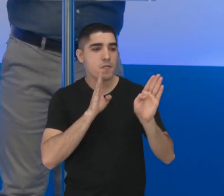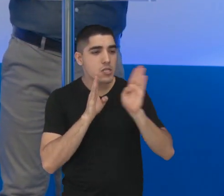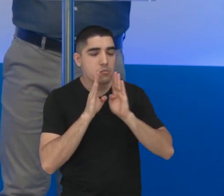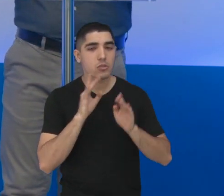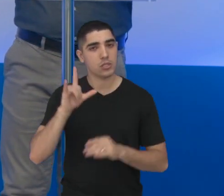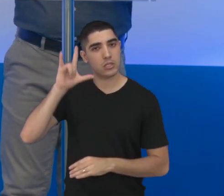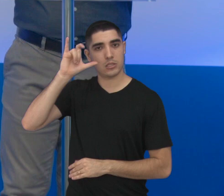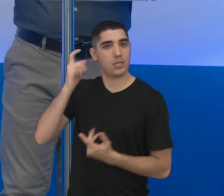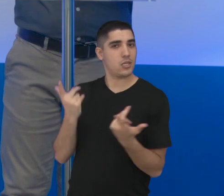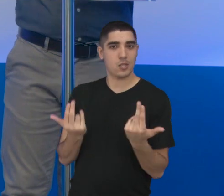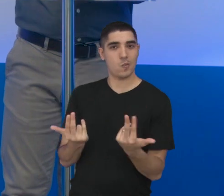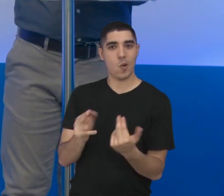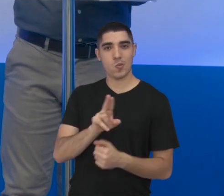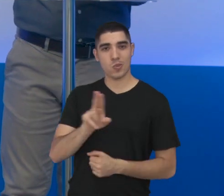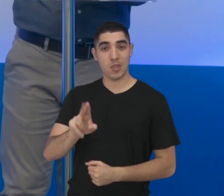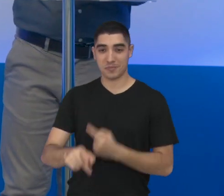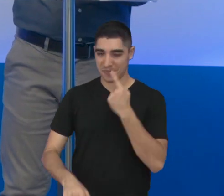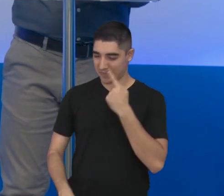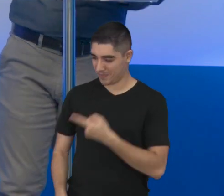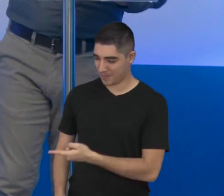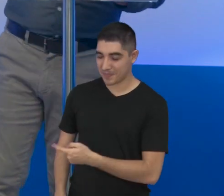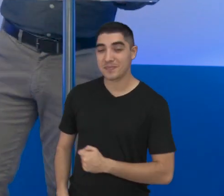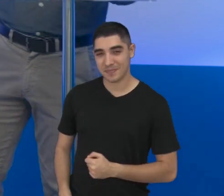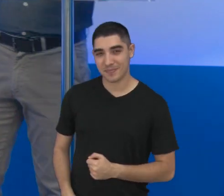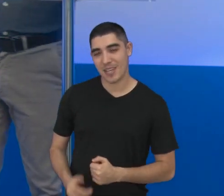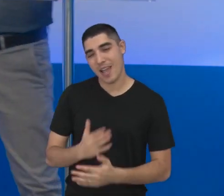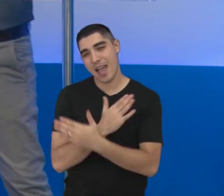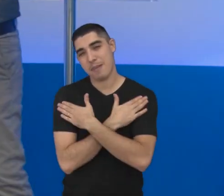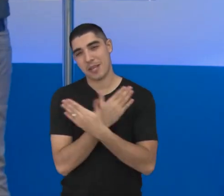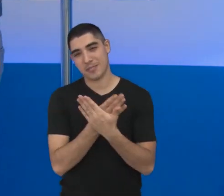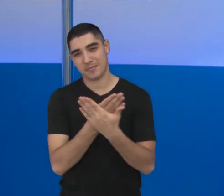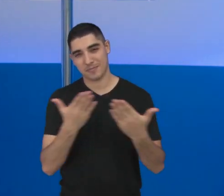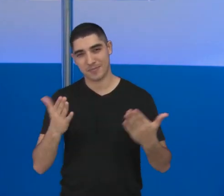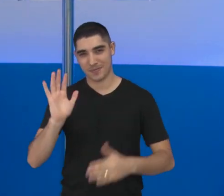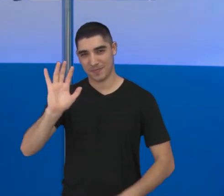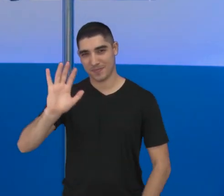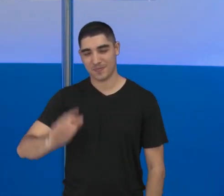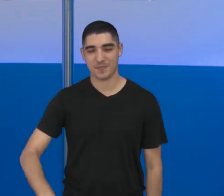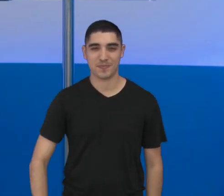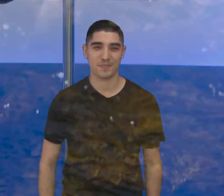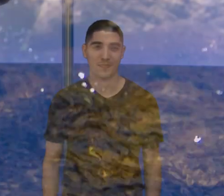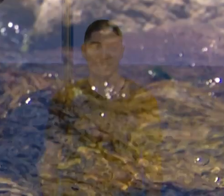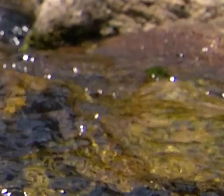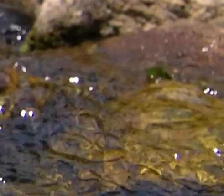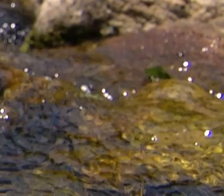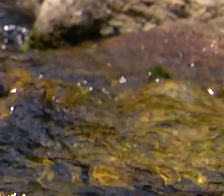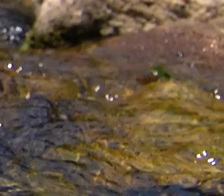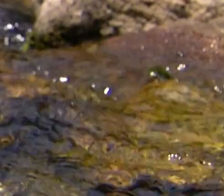Facebook e do Instagram, que tá aqui na tela. Um grande abraço para você. Tchau!